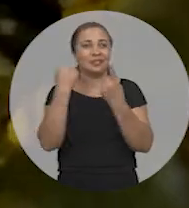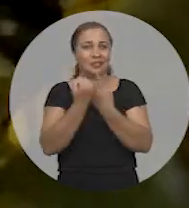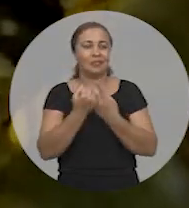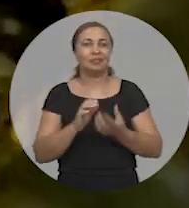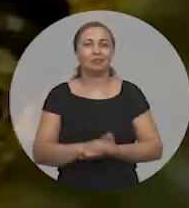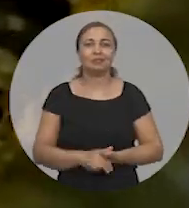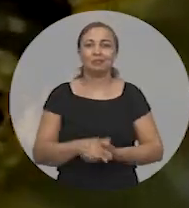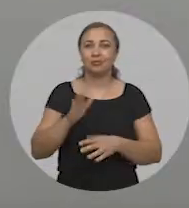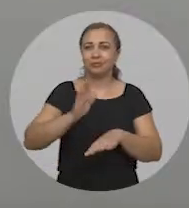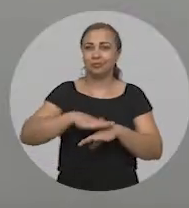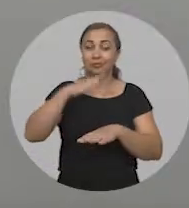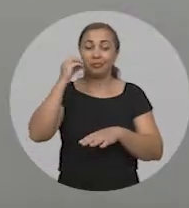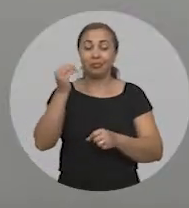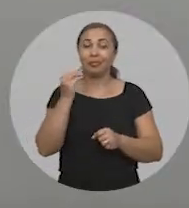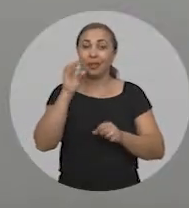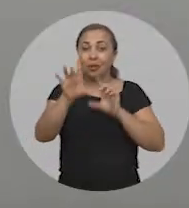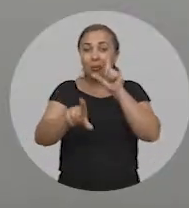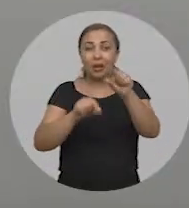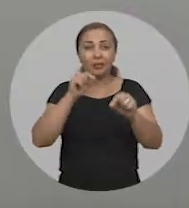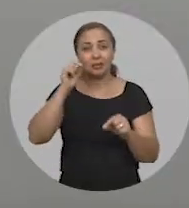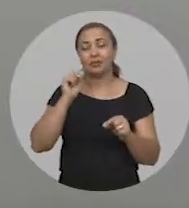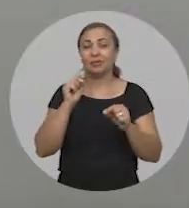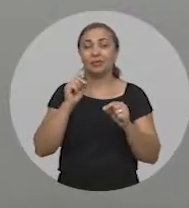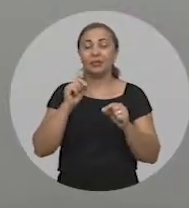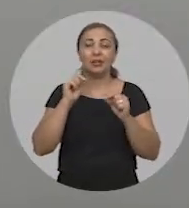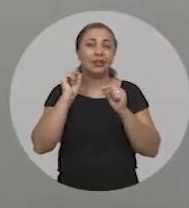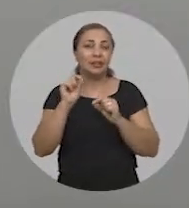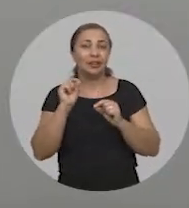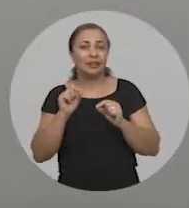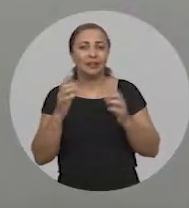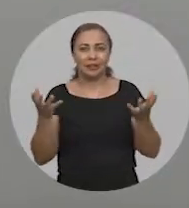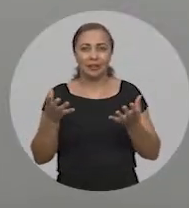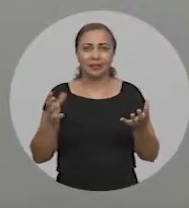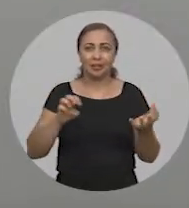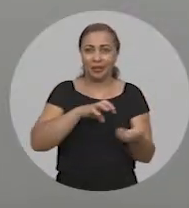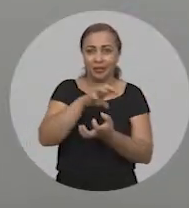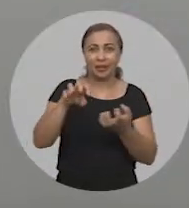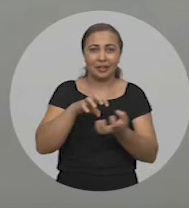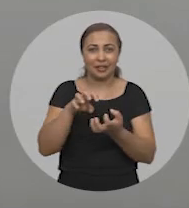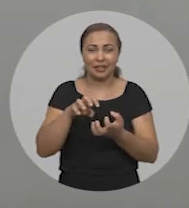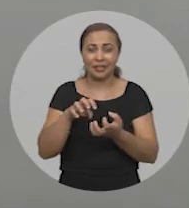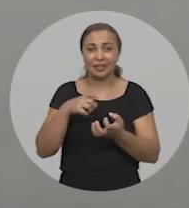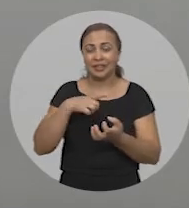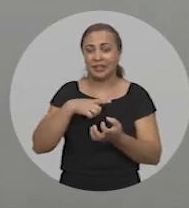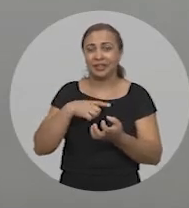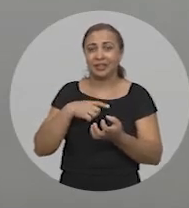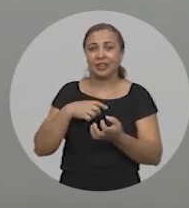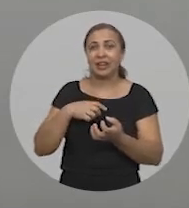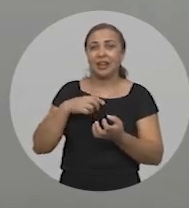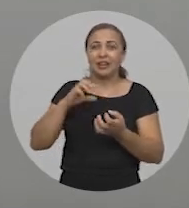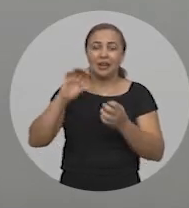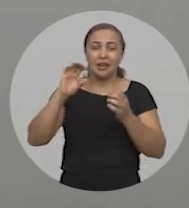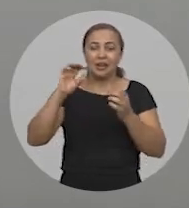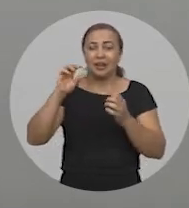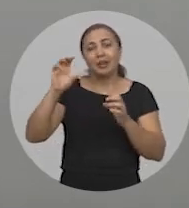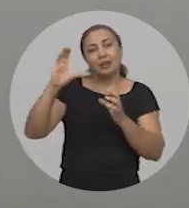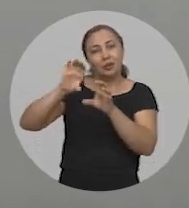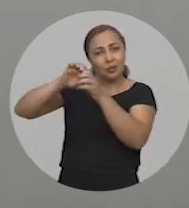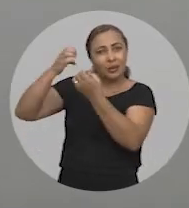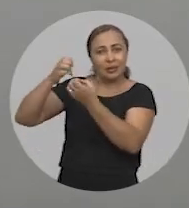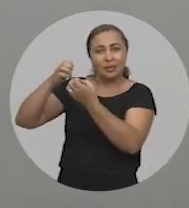econômico e social é mais uma alternativa em função dessa dessa crise da lavoura